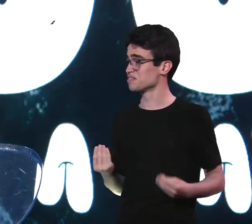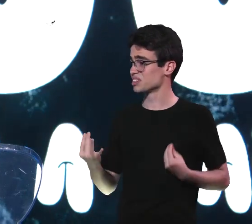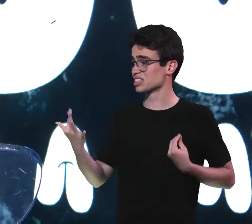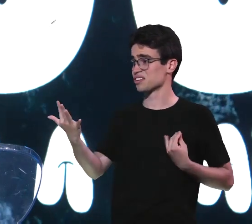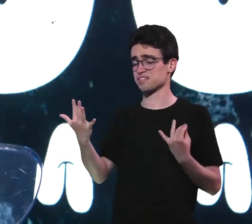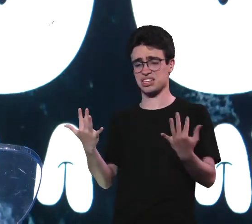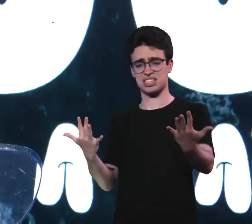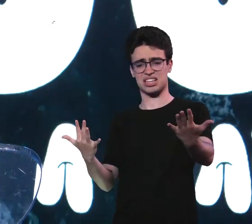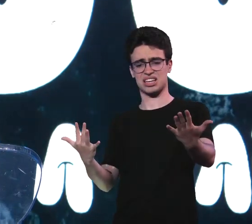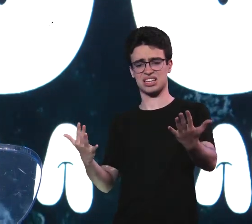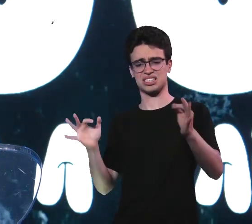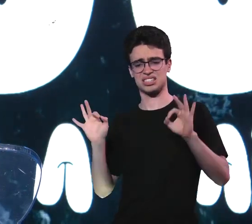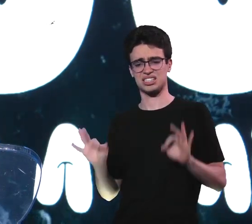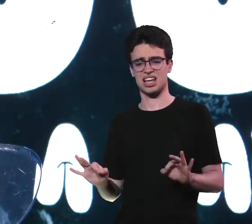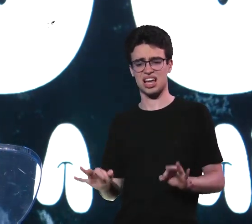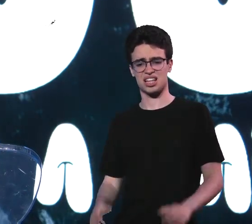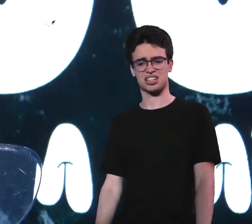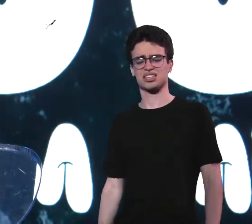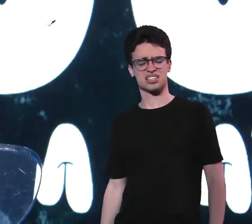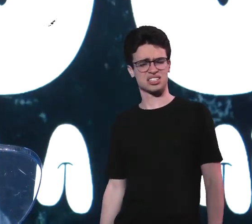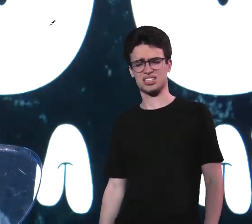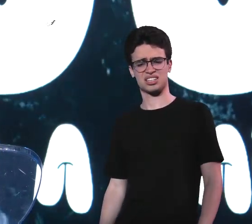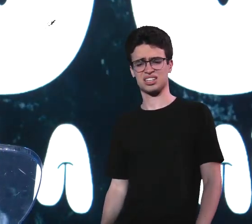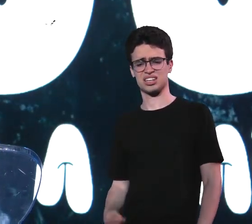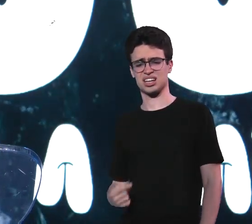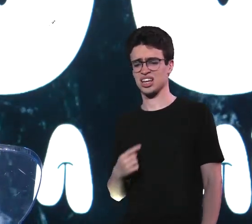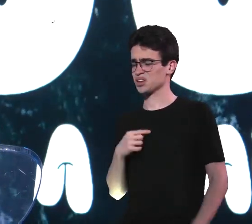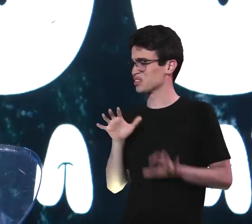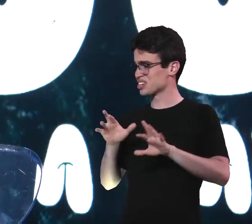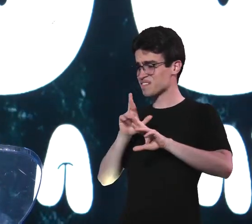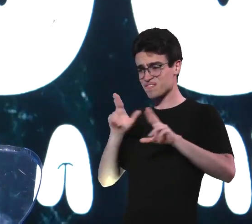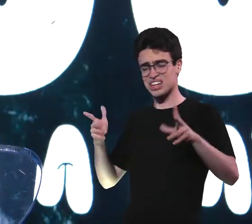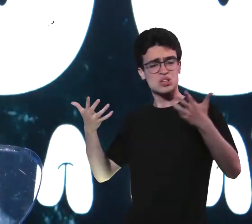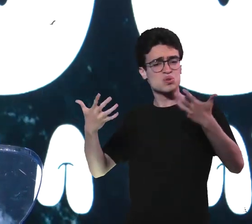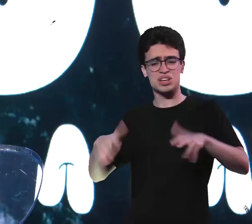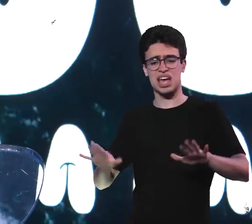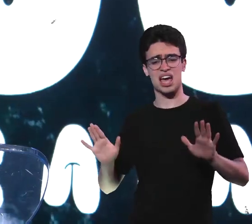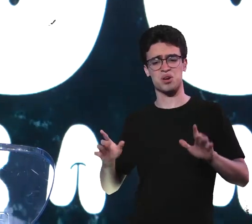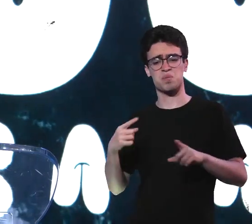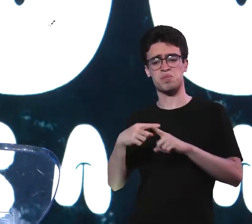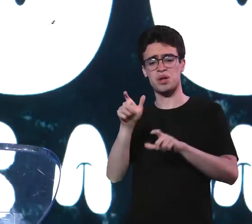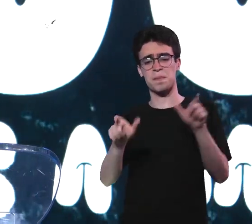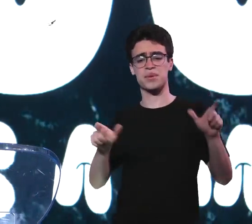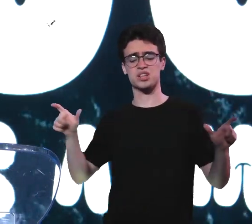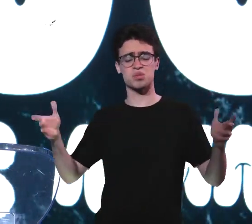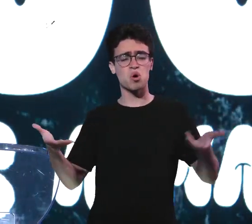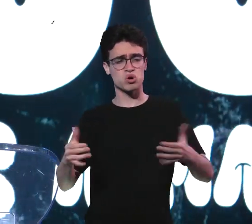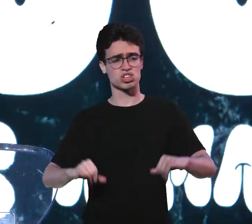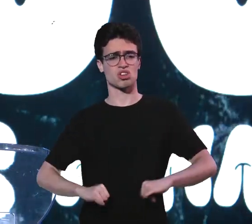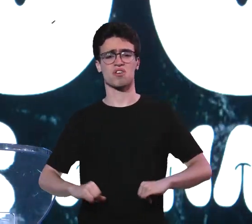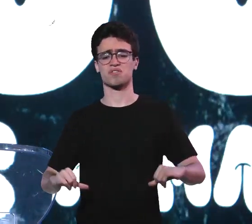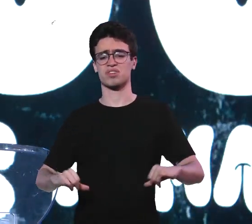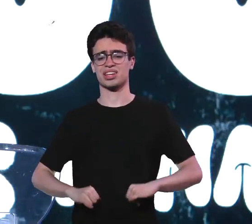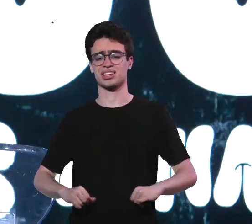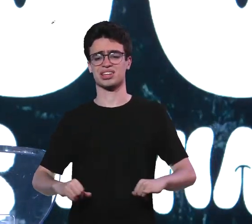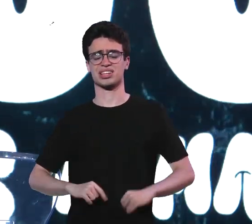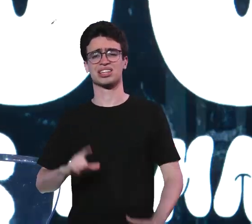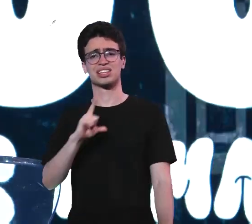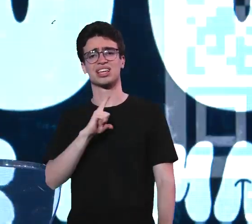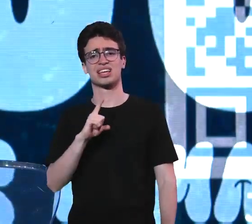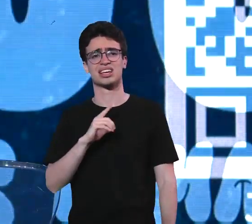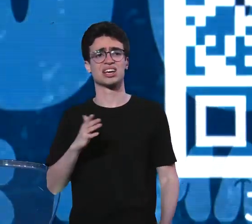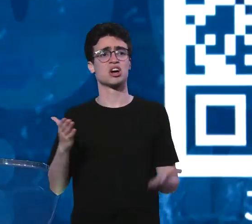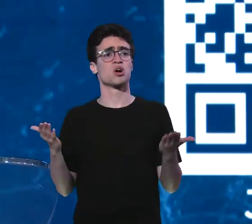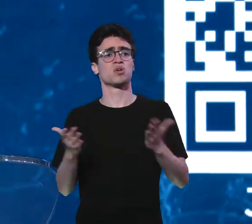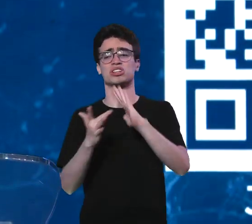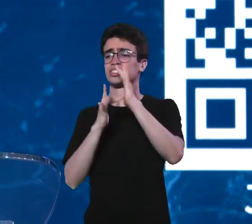vida. Nós não queremos que seja diferente, porque tem pessoas sofrendo aqui hoje. E hoje Jesus quer trazer vida